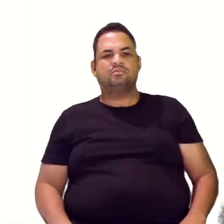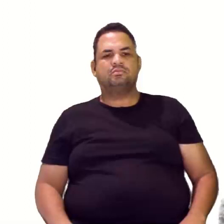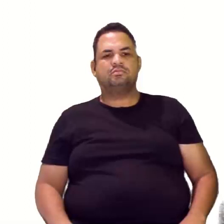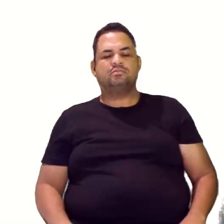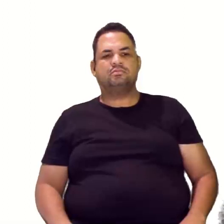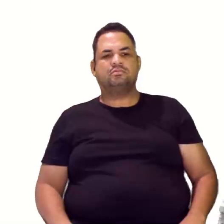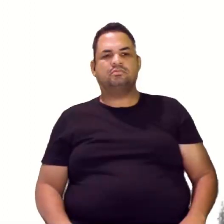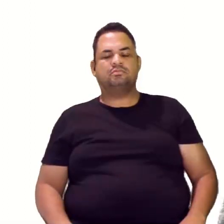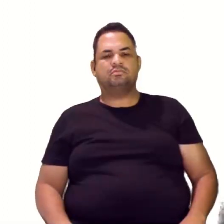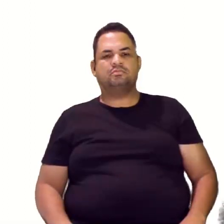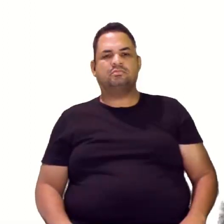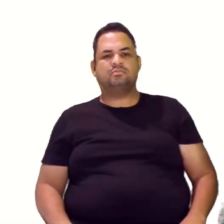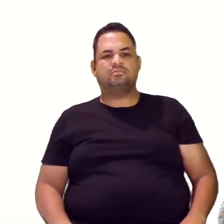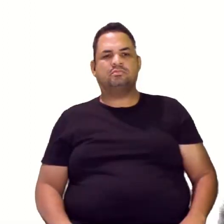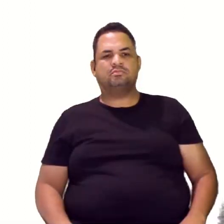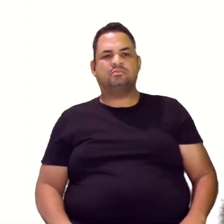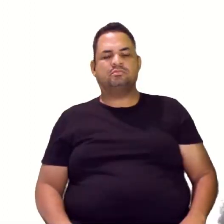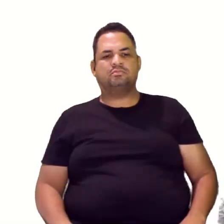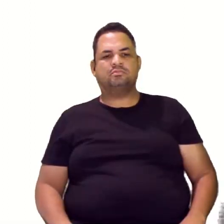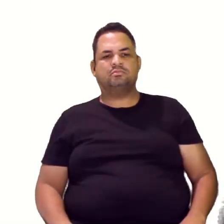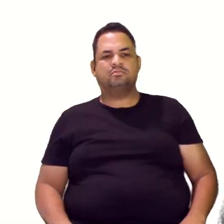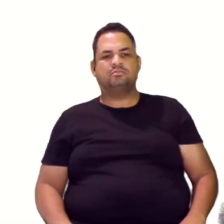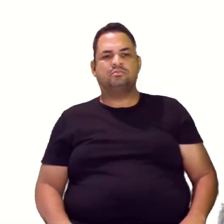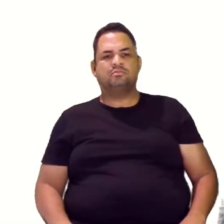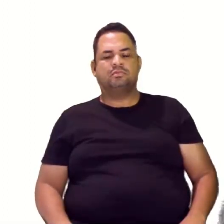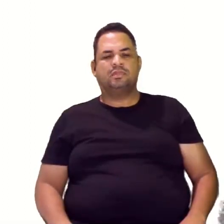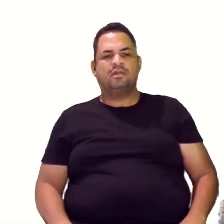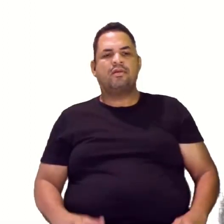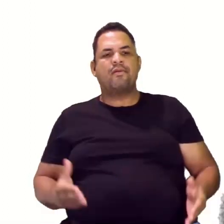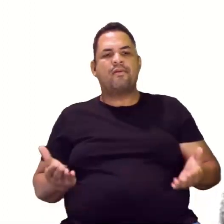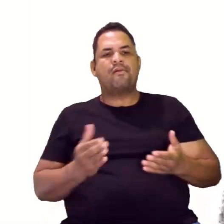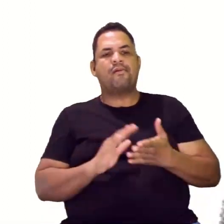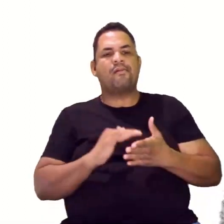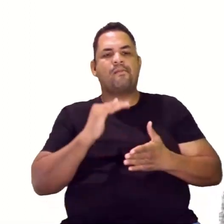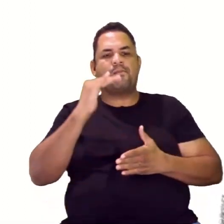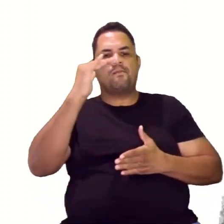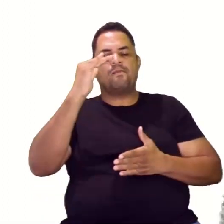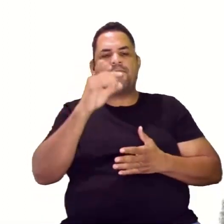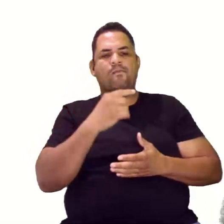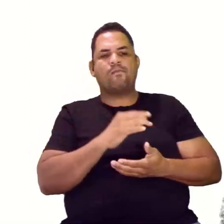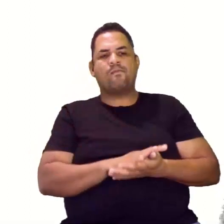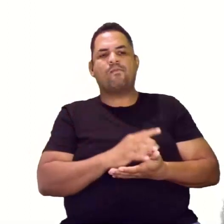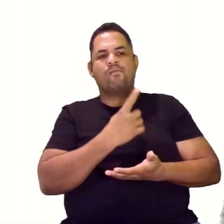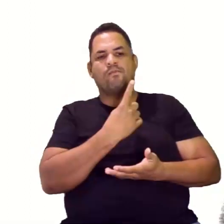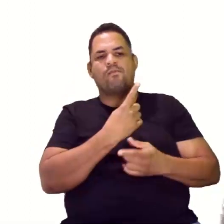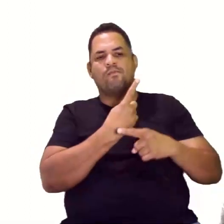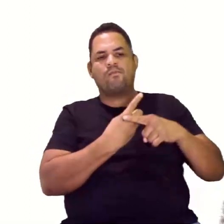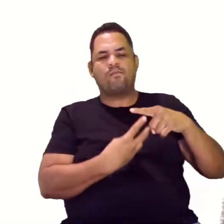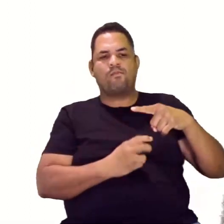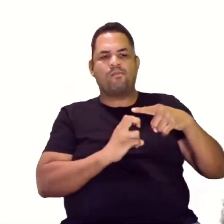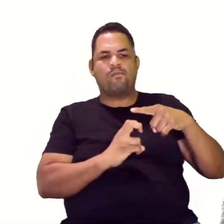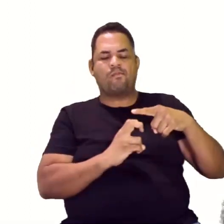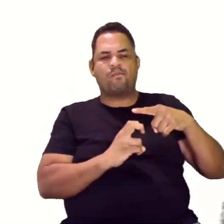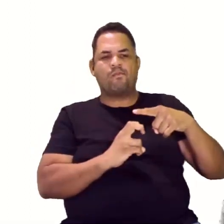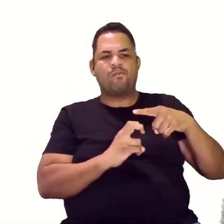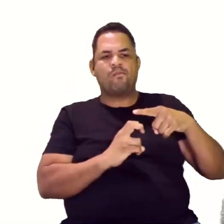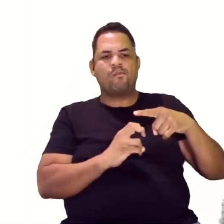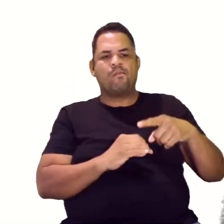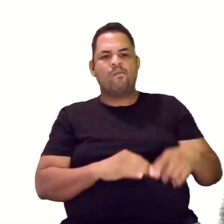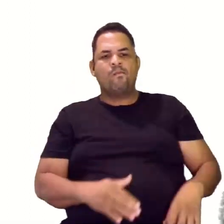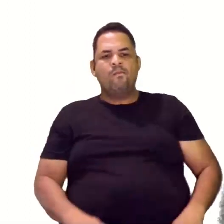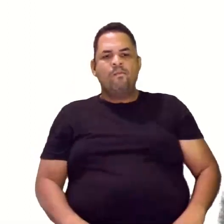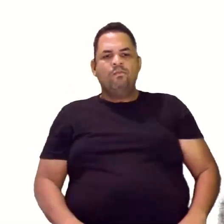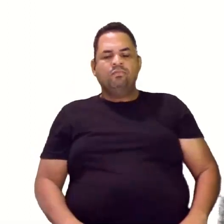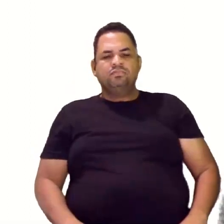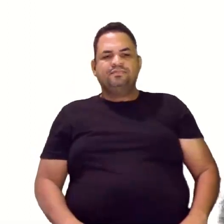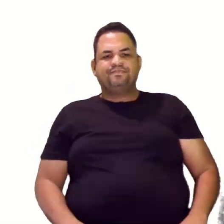Isso. Todo mundo que é da função logarítmica passa. Agora, elevado a 1. Agora, elevado a 1 é o próprio 1/5, né? Isso. 1/5, ou melhor, o 0,2,